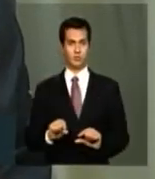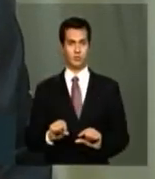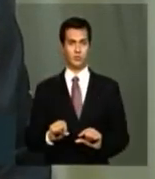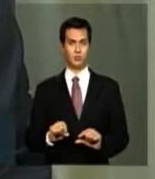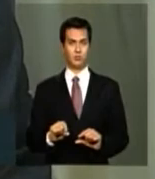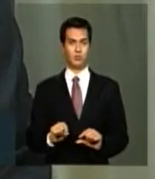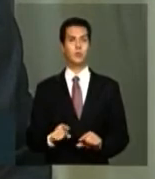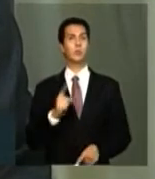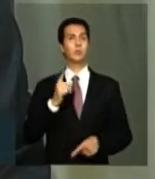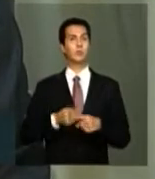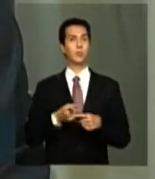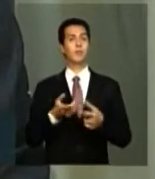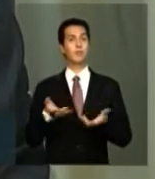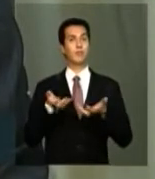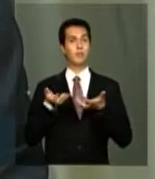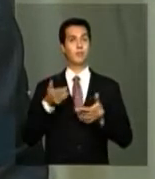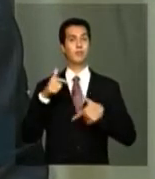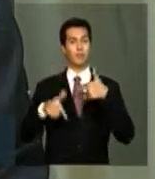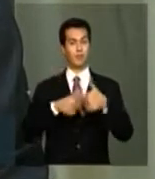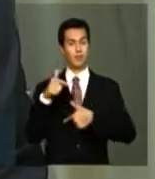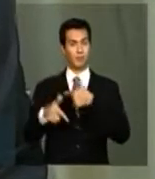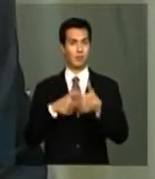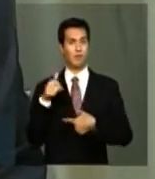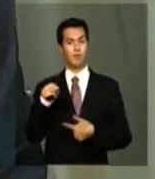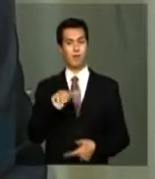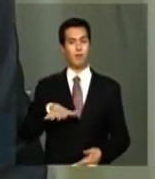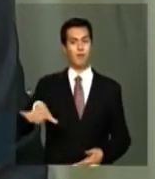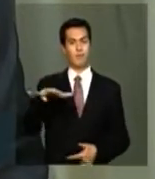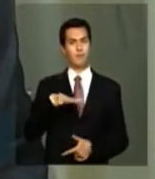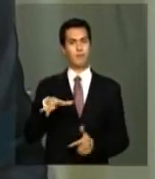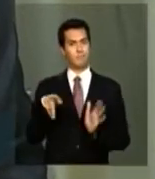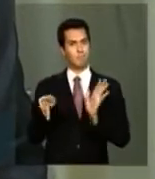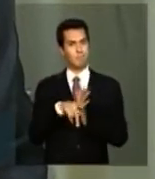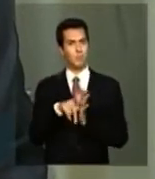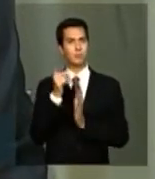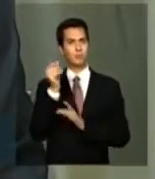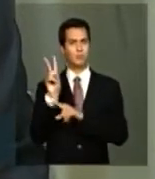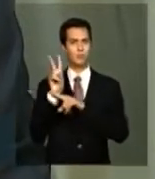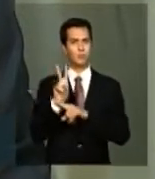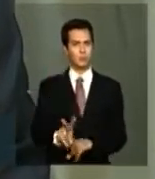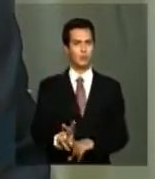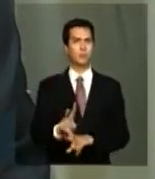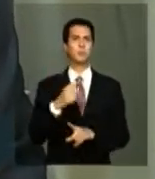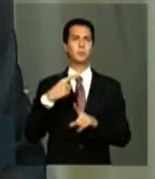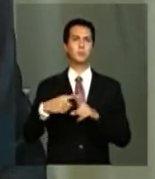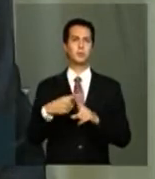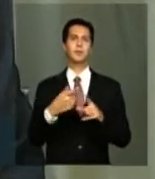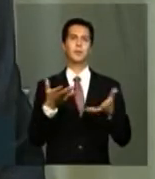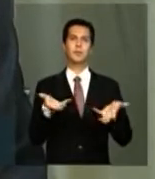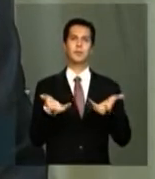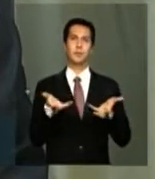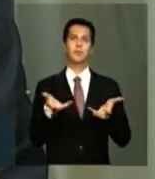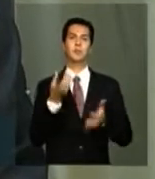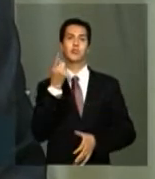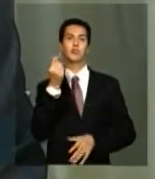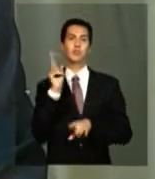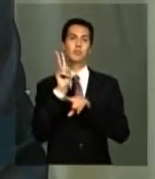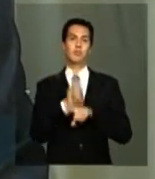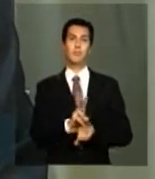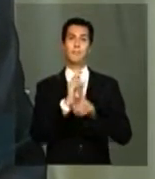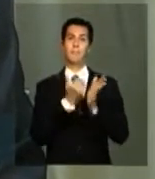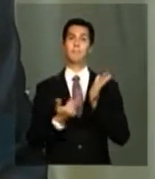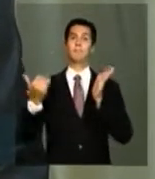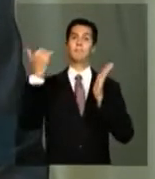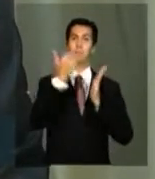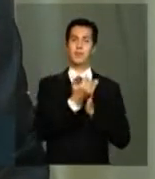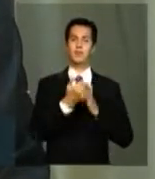Essas atividades para essa carteira de financiamento de modo a aumentar o volume de crédito né